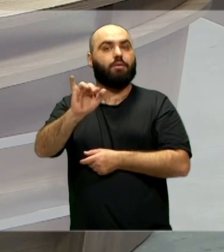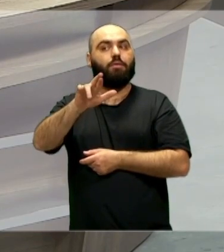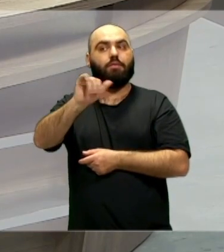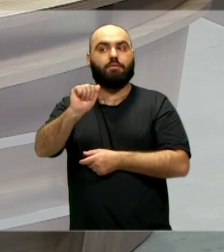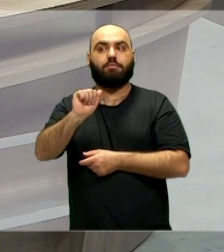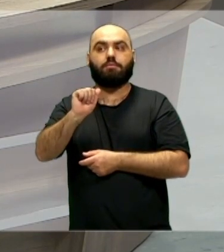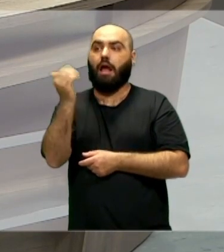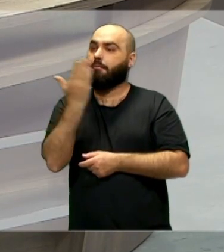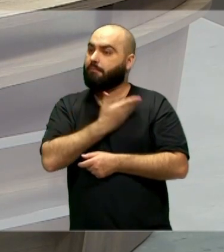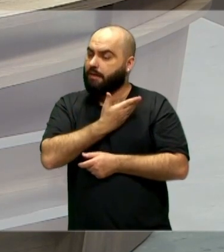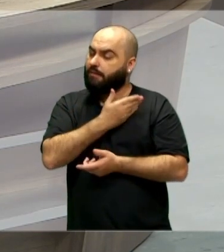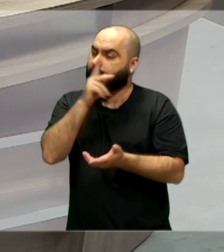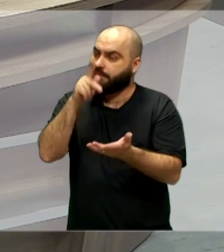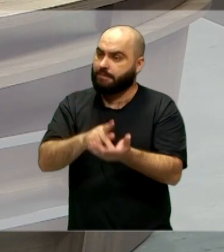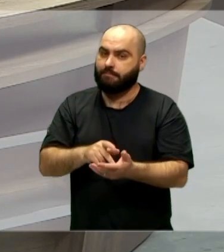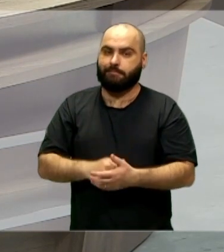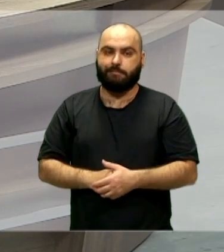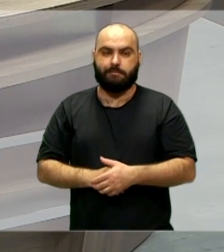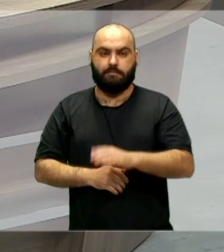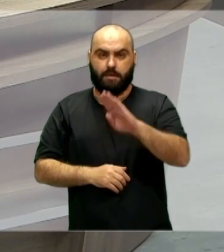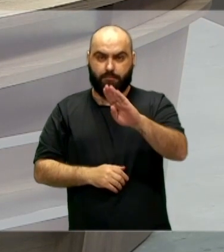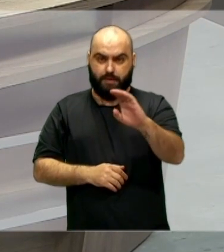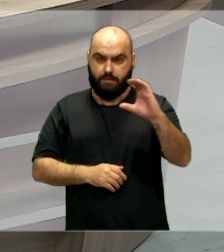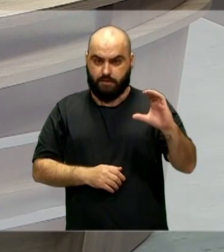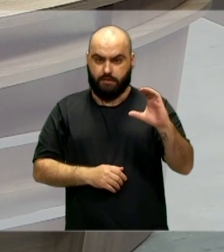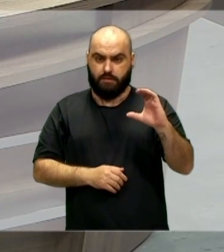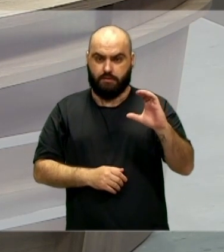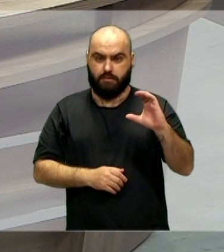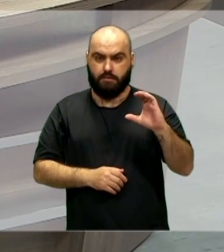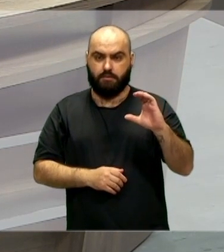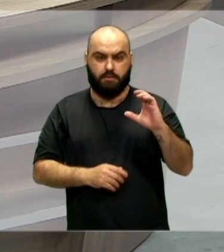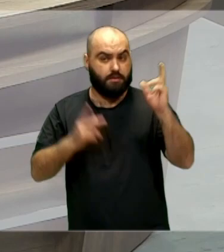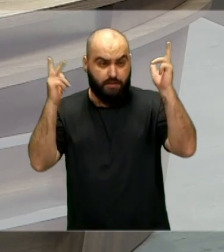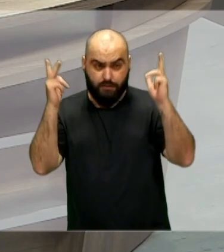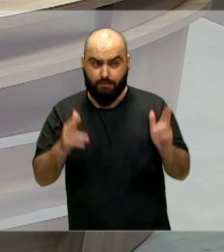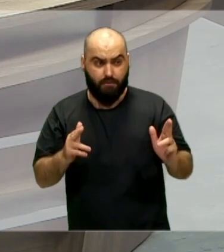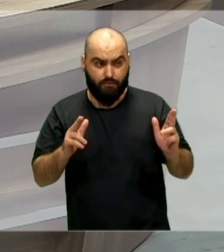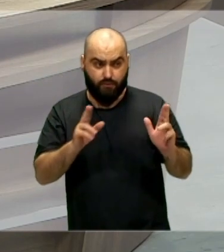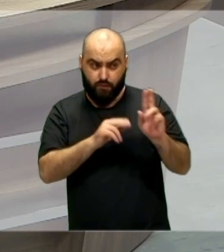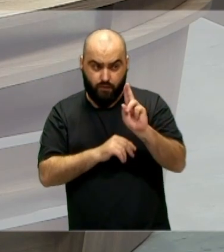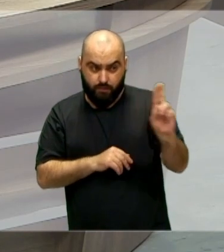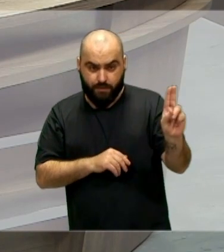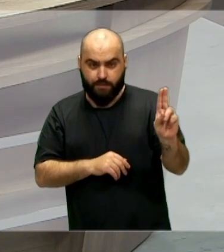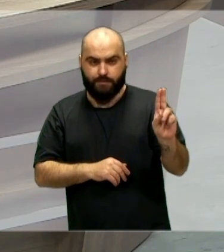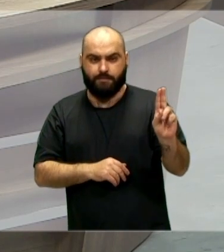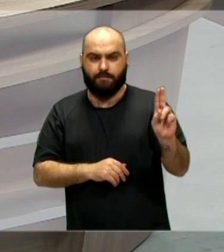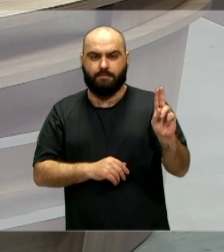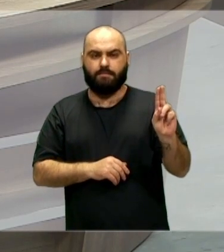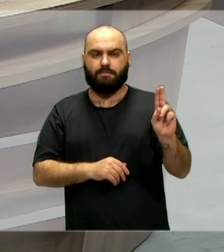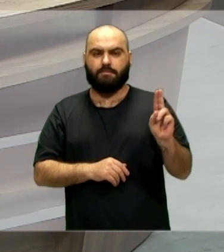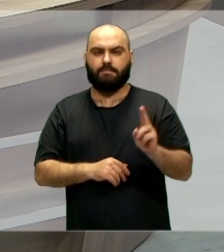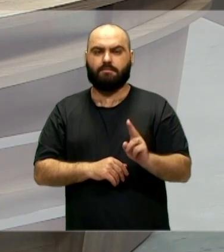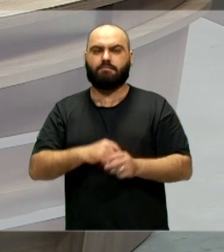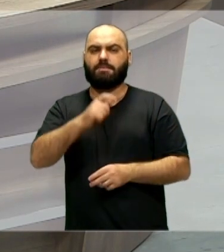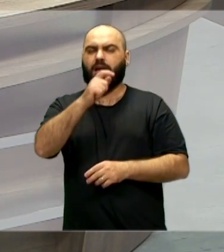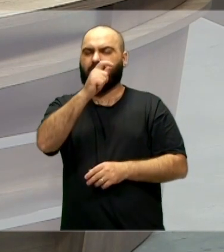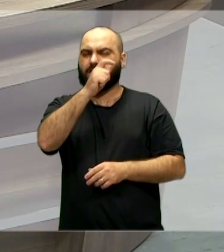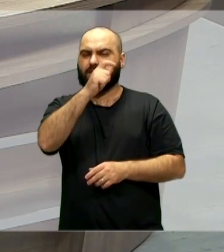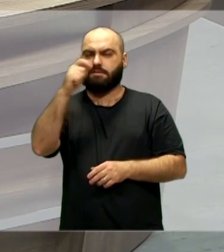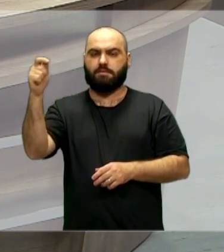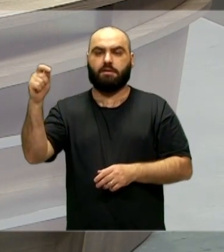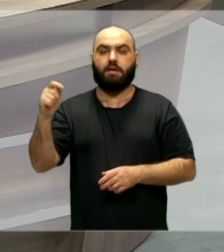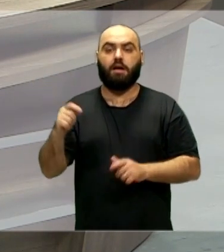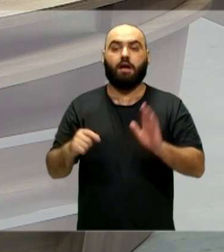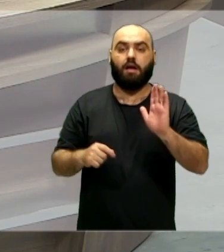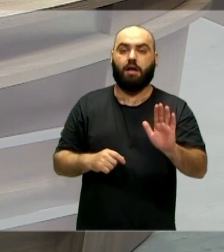Que legal. E o grupo de Balneário é o... Mães pela Diversidade também. Não, mas tem um nome, né? Associação... Tá.